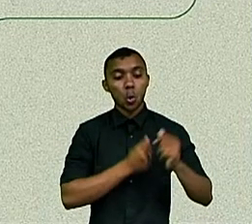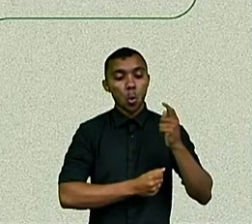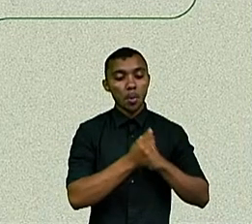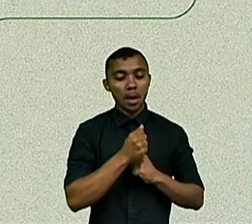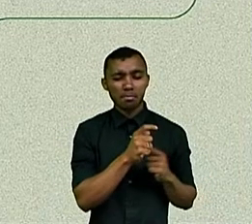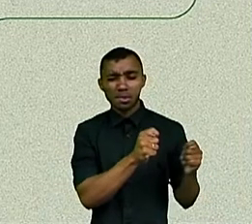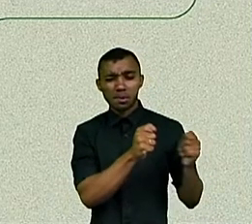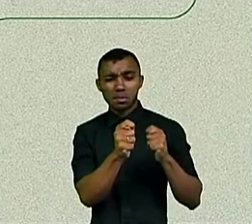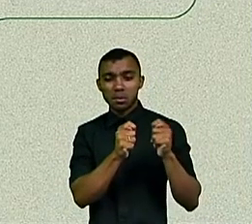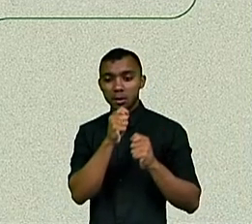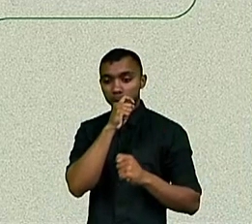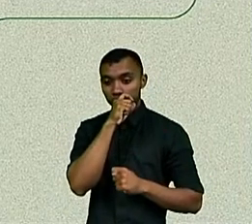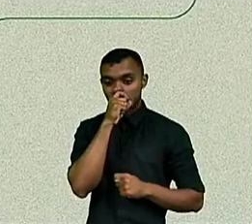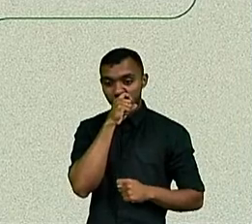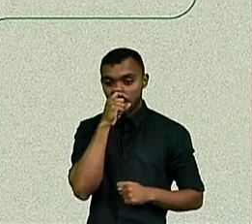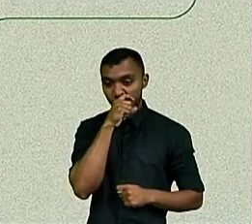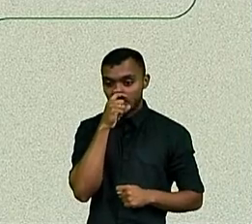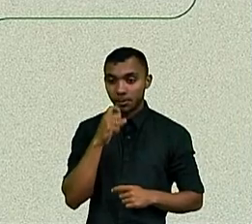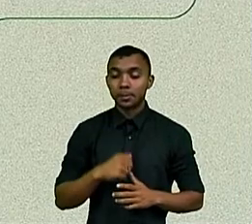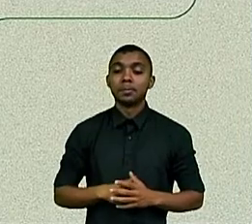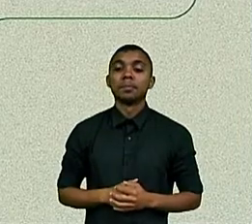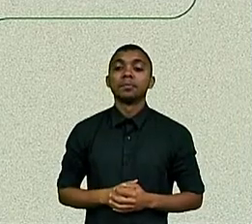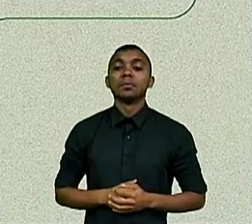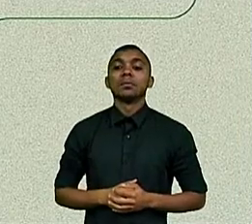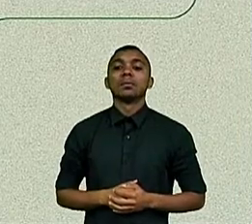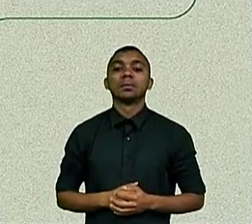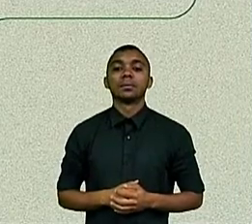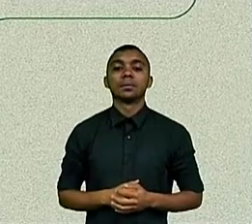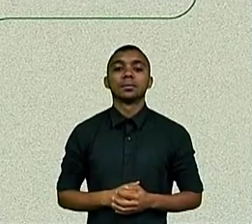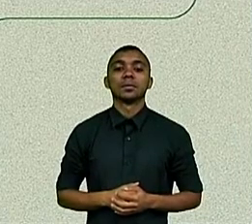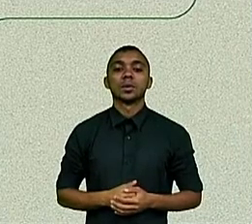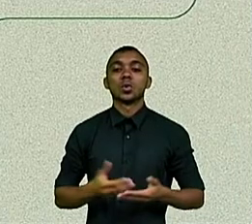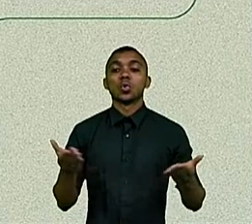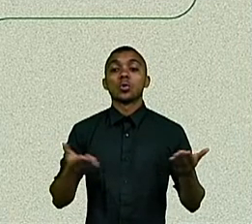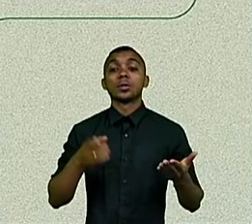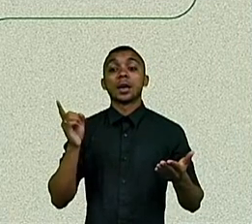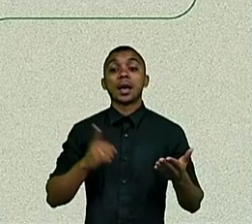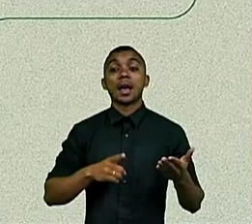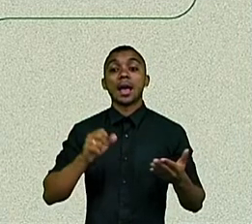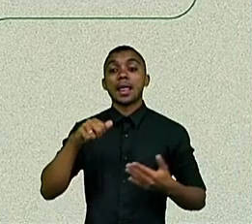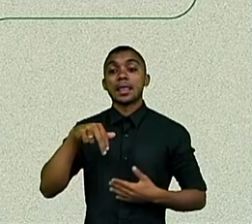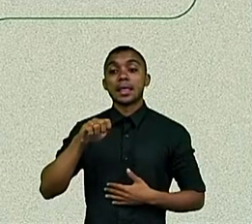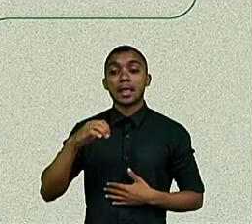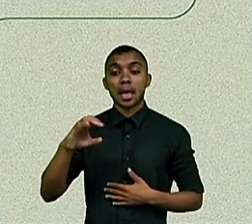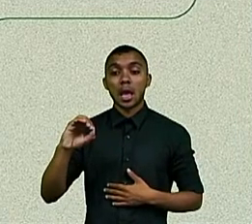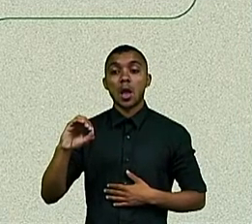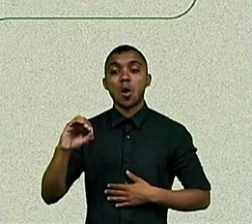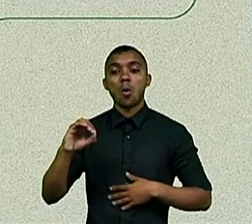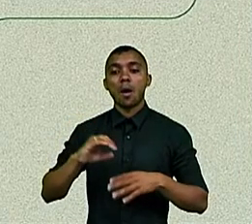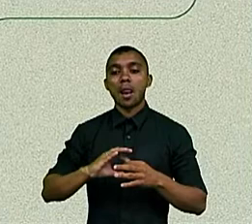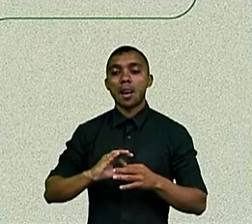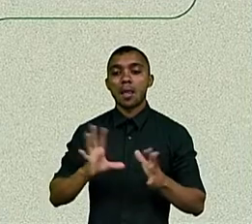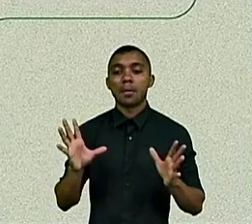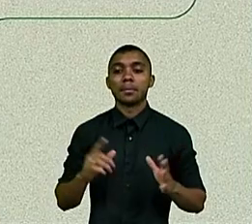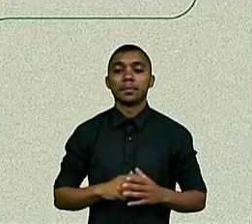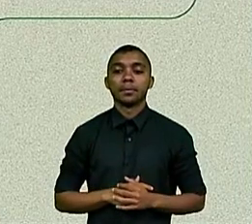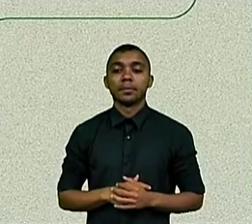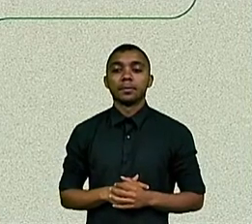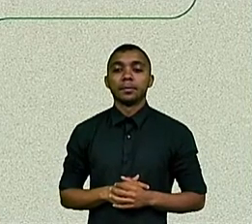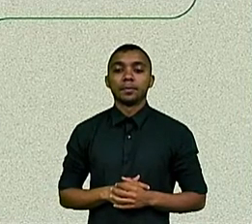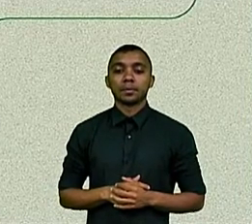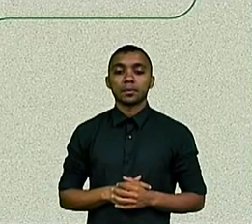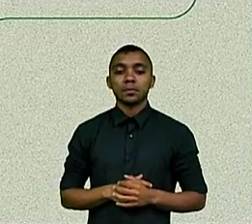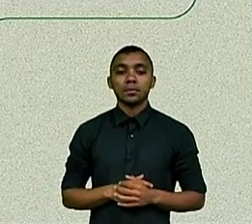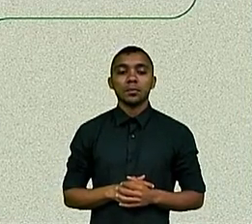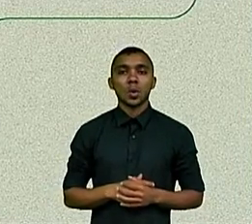né hoje a gente vive uma perspectiva neoliberal pode até comentar mais a respeito então não dá para